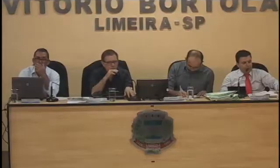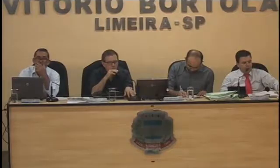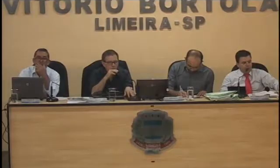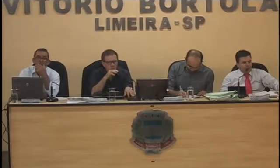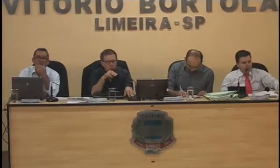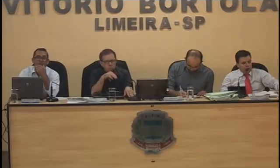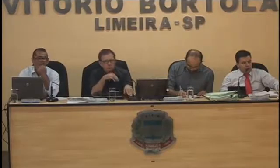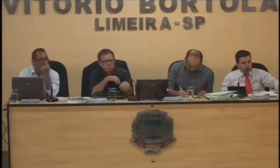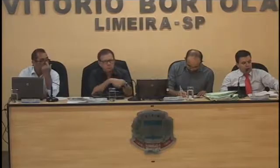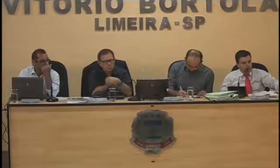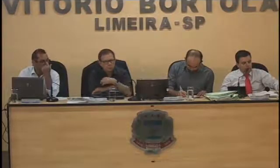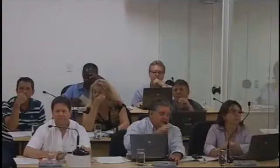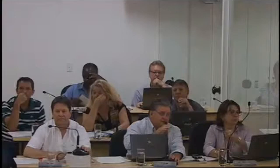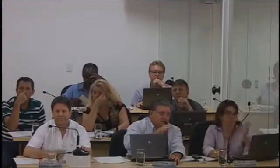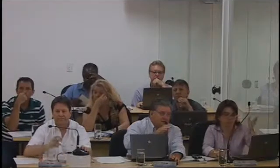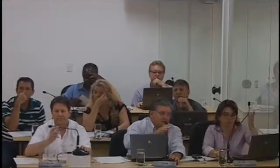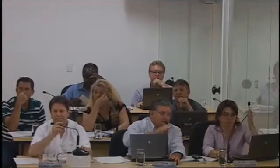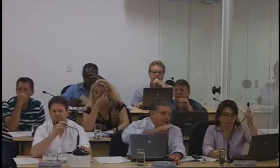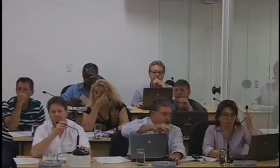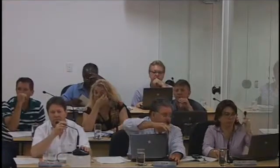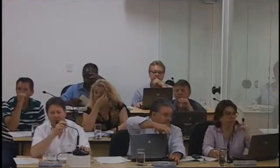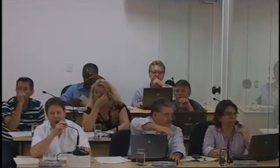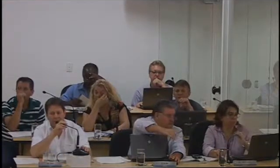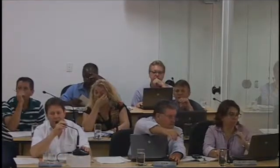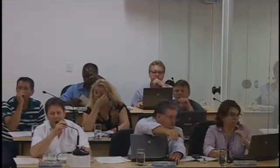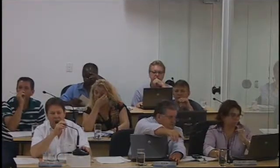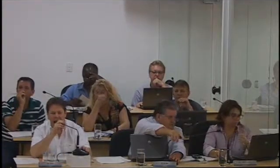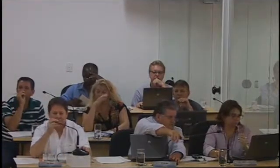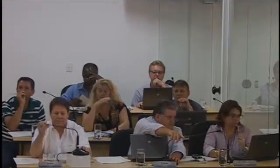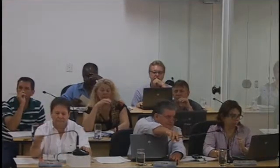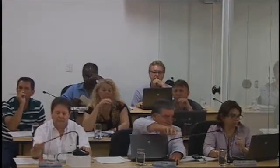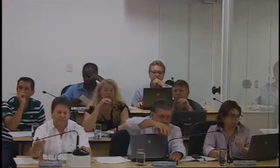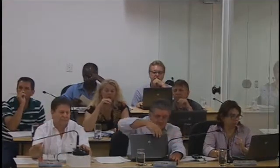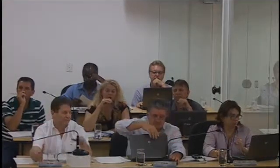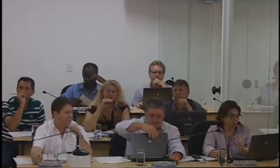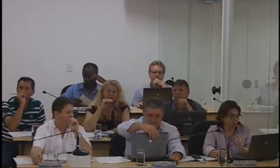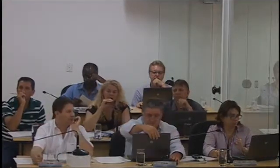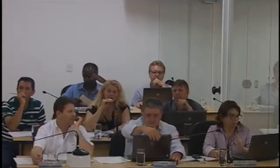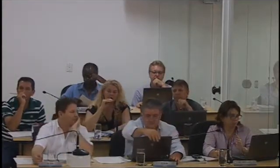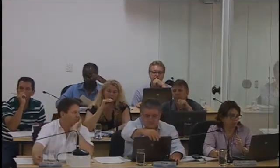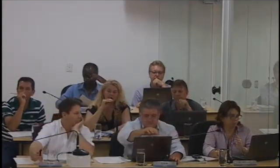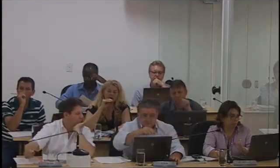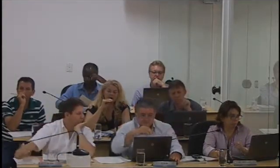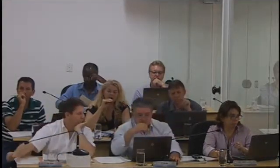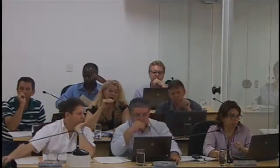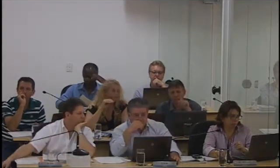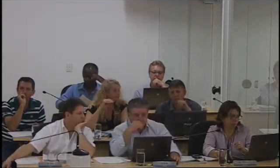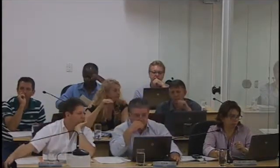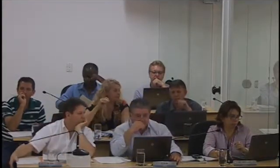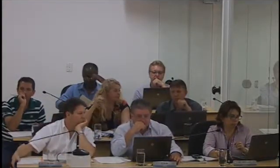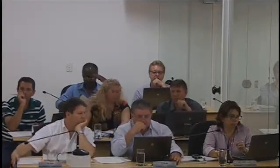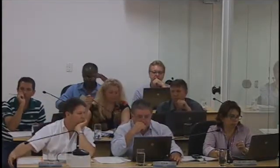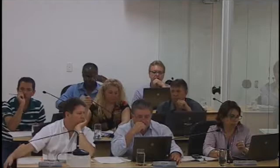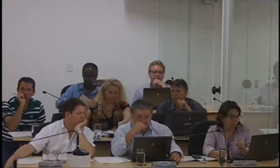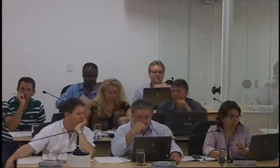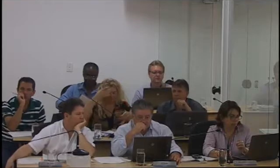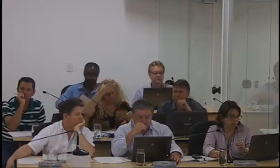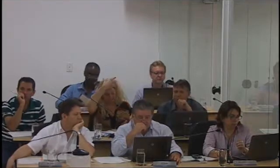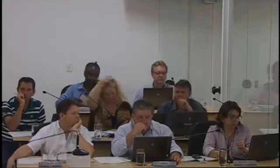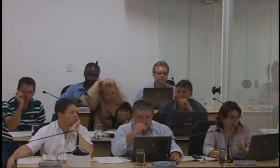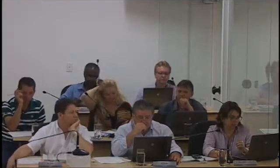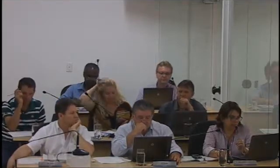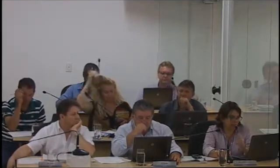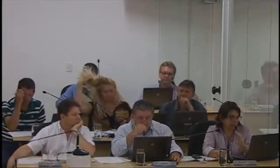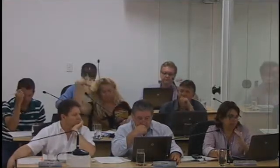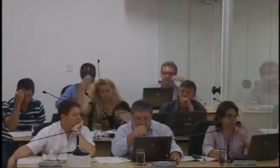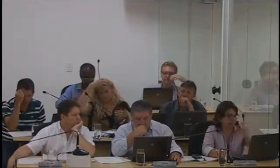Faride. Sim. José Roberto. Sim. Doutor Júlio. Sim. Lubogo. Sim. Luizinho. Sim. Doutora